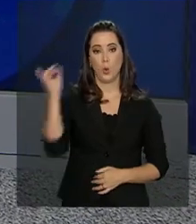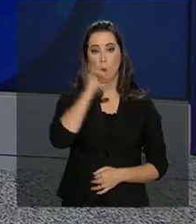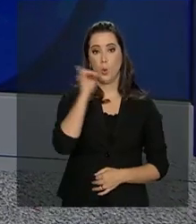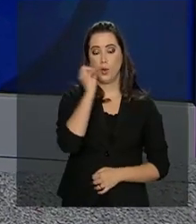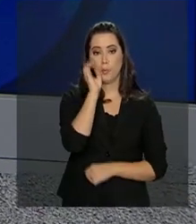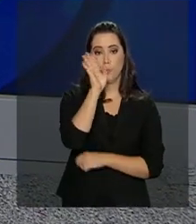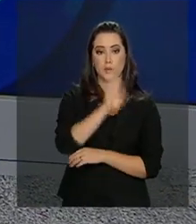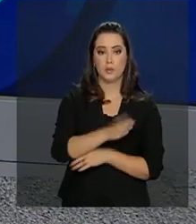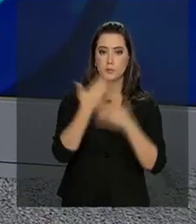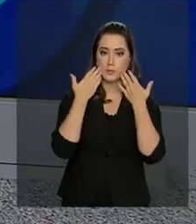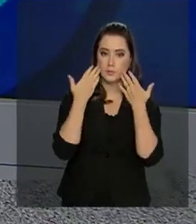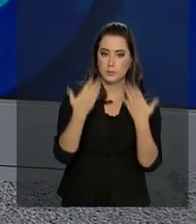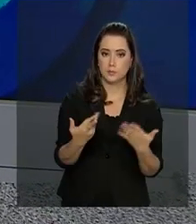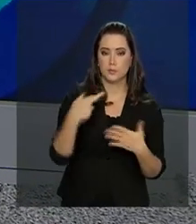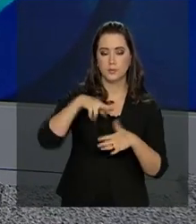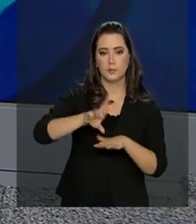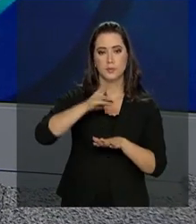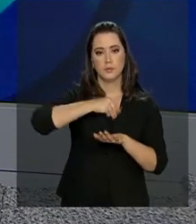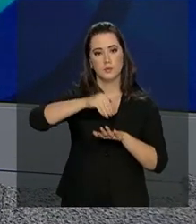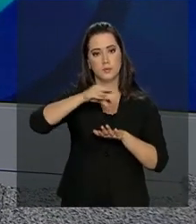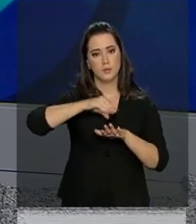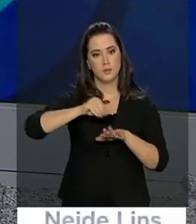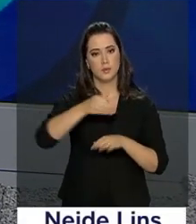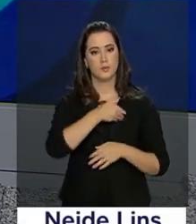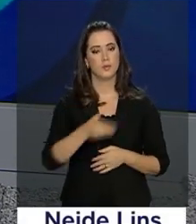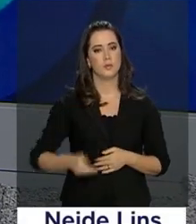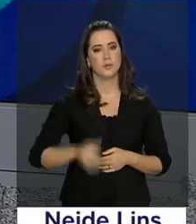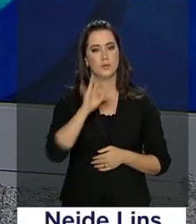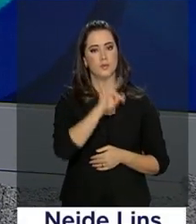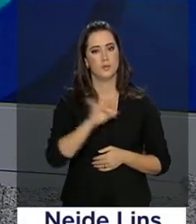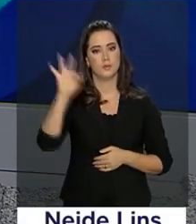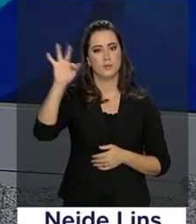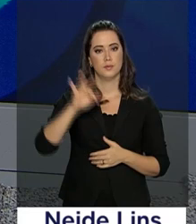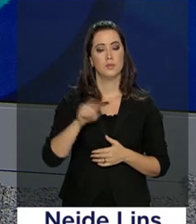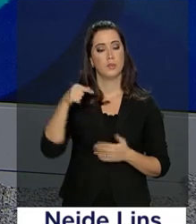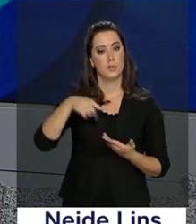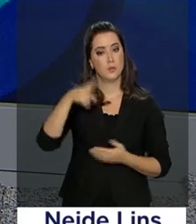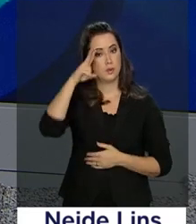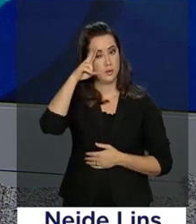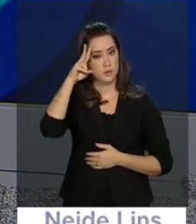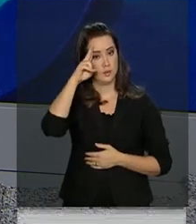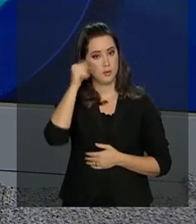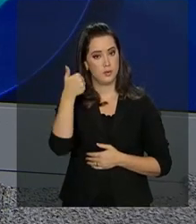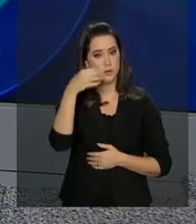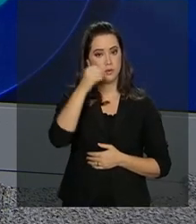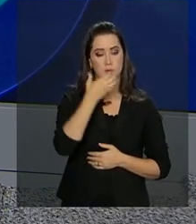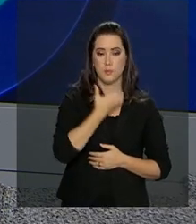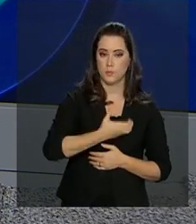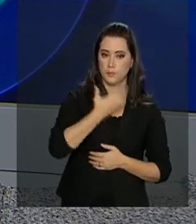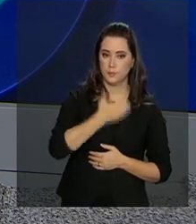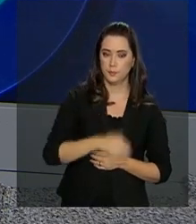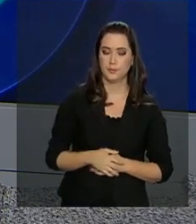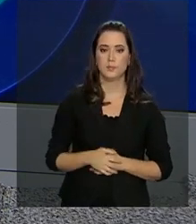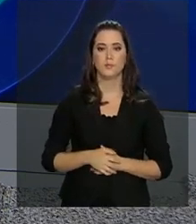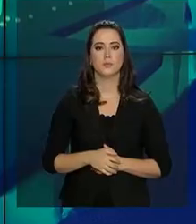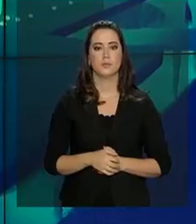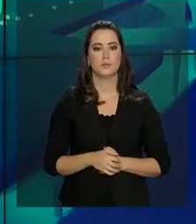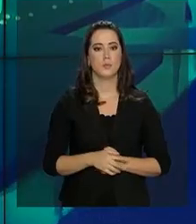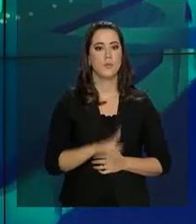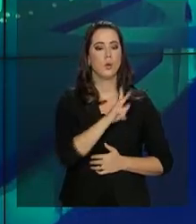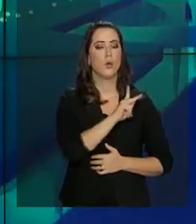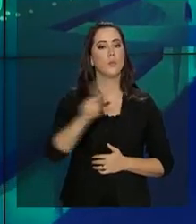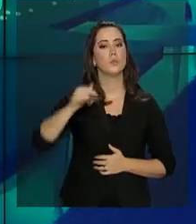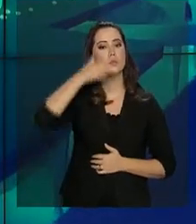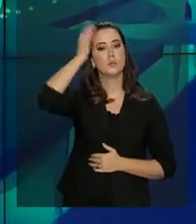Olá, boa tarde. Estamos no ar com o repórter NBR e as notícias do governo federal desta segunda-feira, 10 de dezembro.